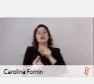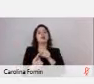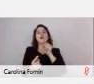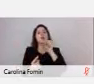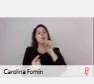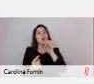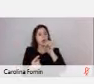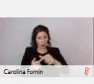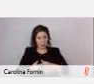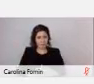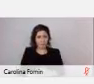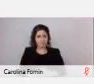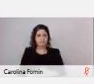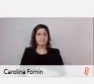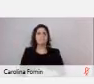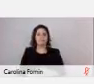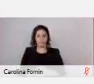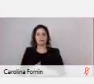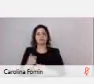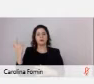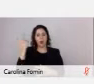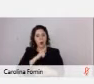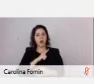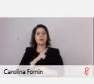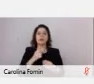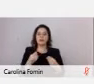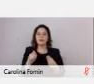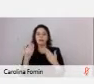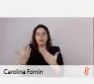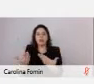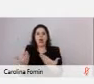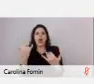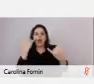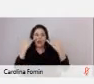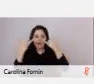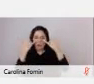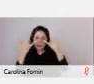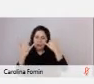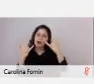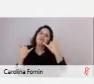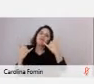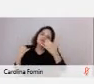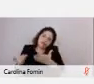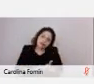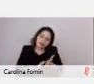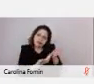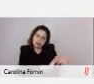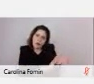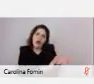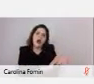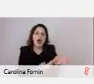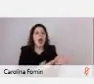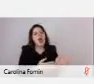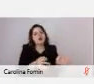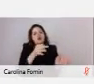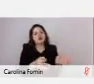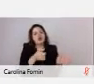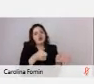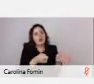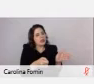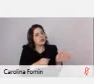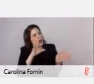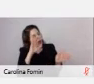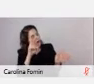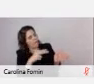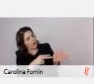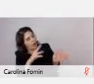mais instrumentos para que os magistrados tomem suas decisões. Nós consideramos a judicialização extremamente importante